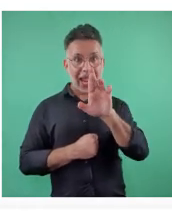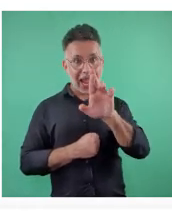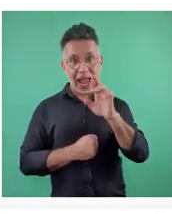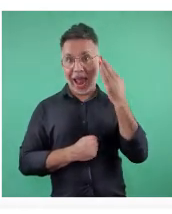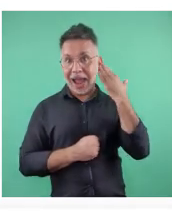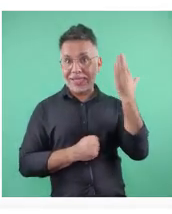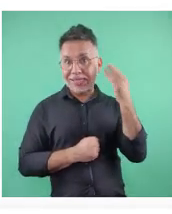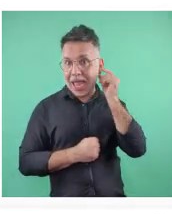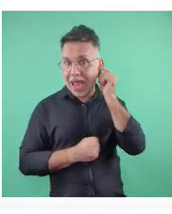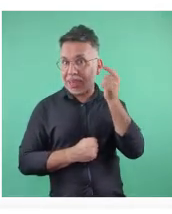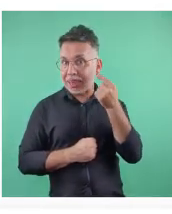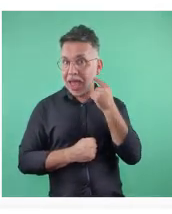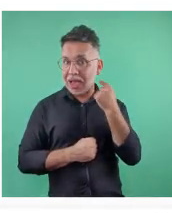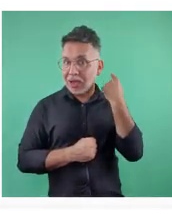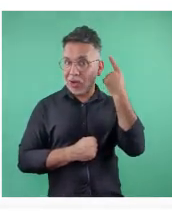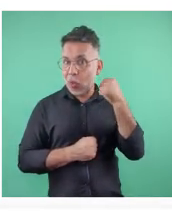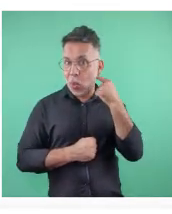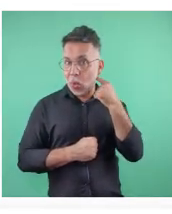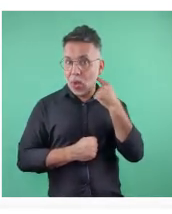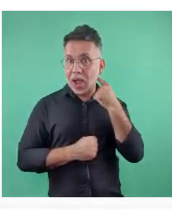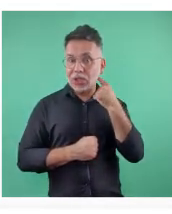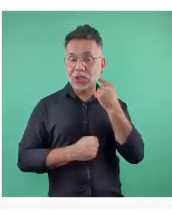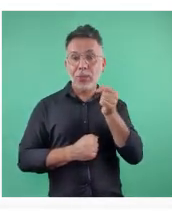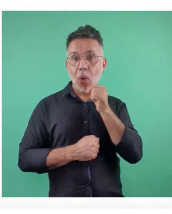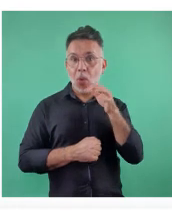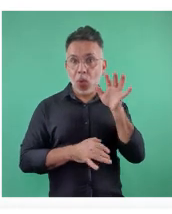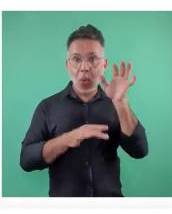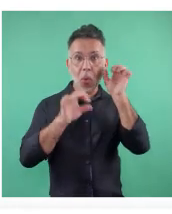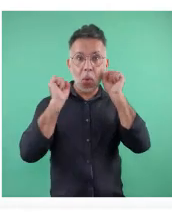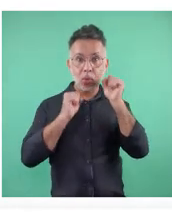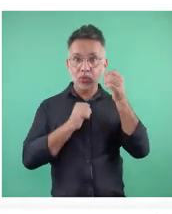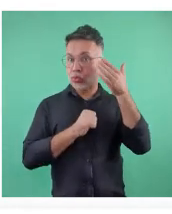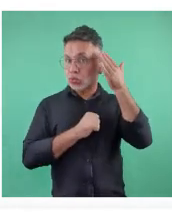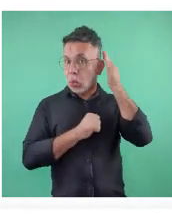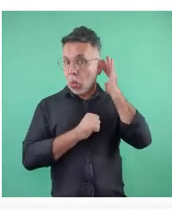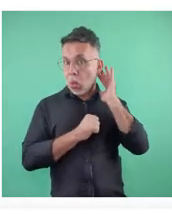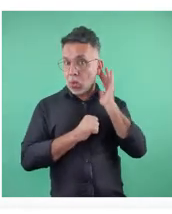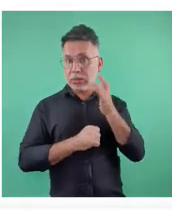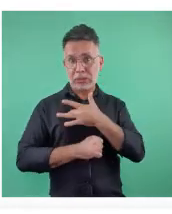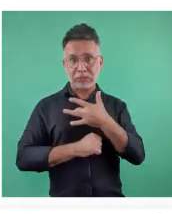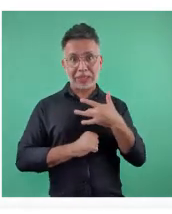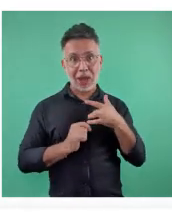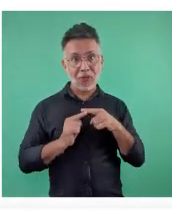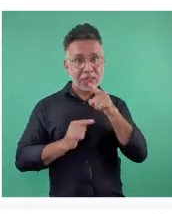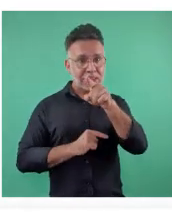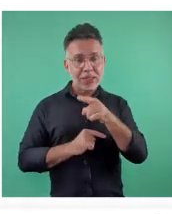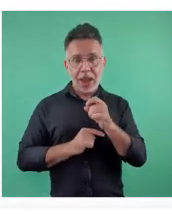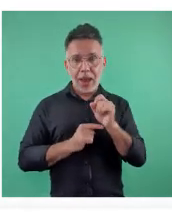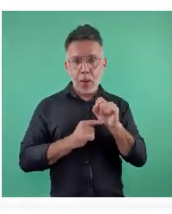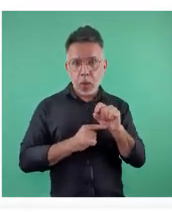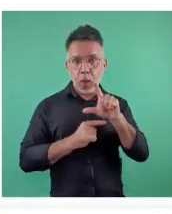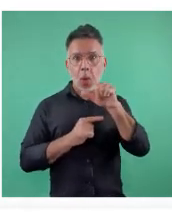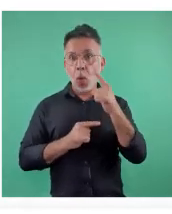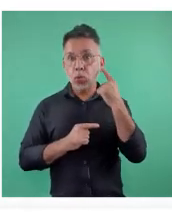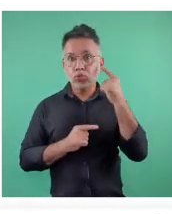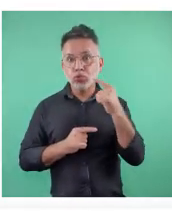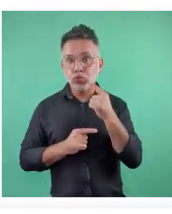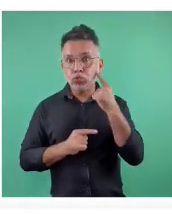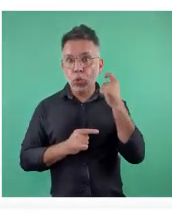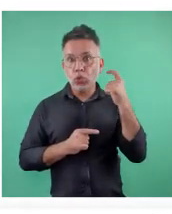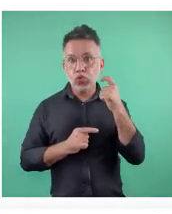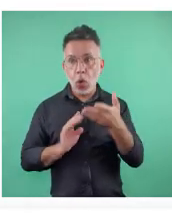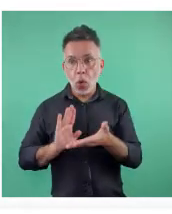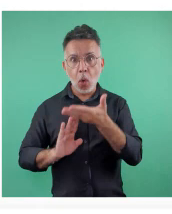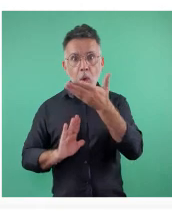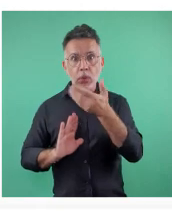o recrutamento, por exemplo, quando as células estão saudáveis, você amplifica o som baixinho e protege do som alto. É assim que funciona